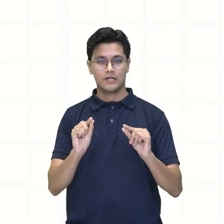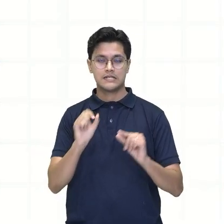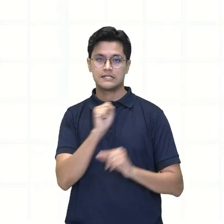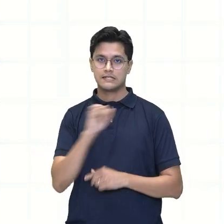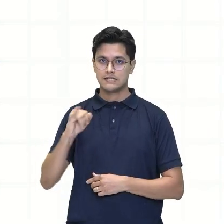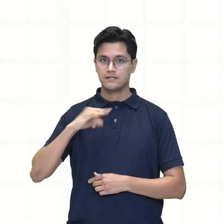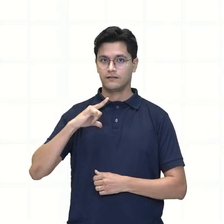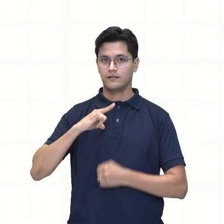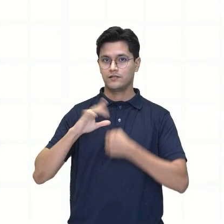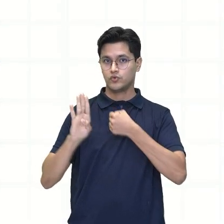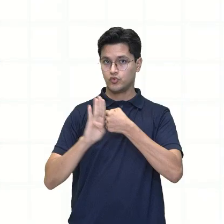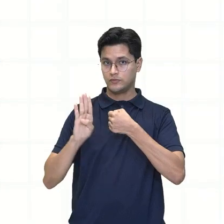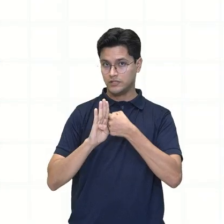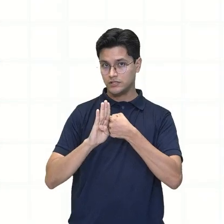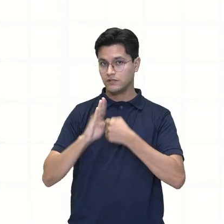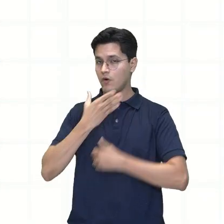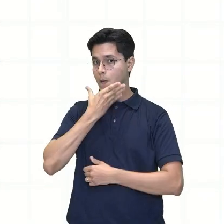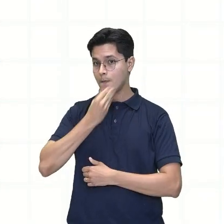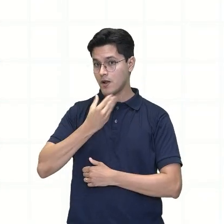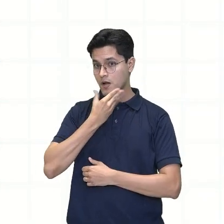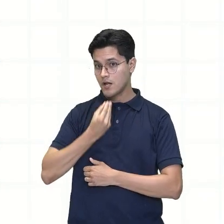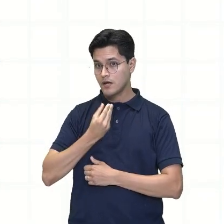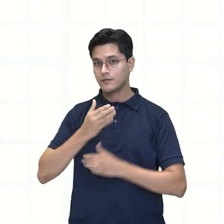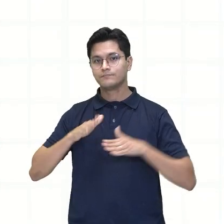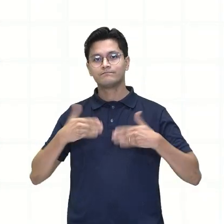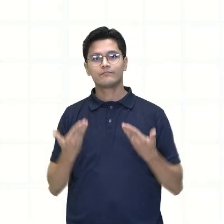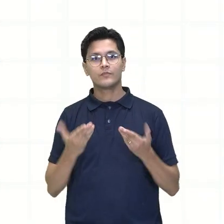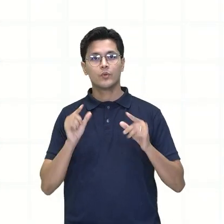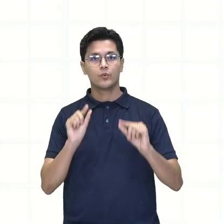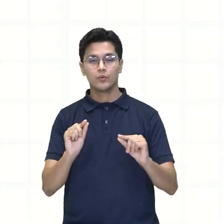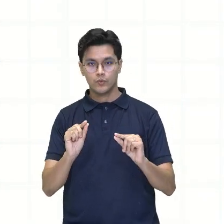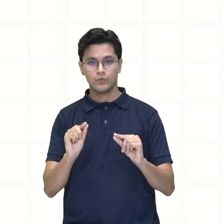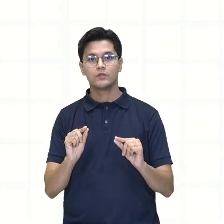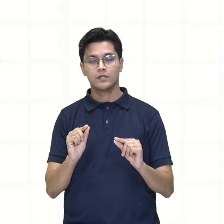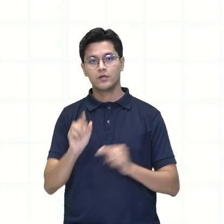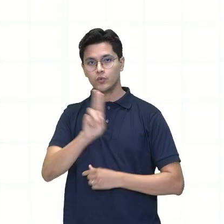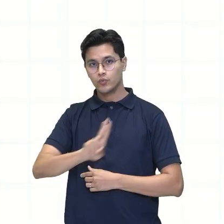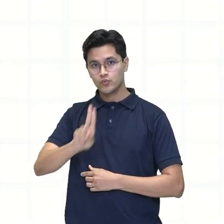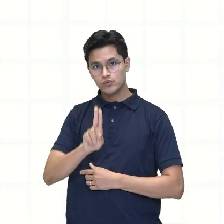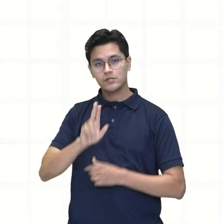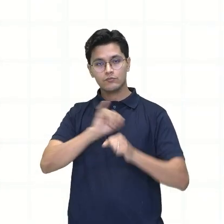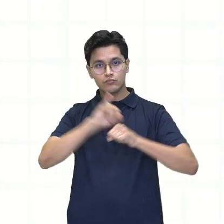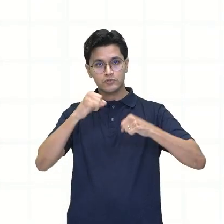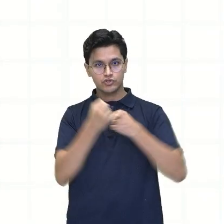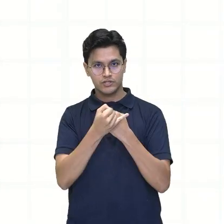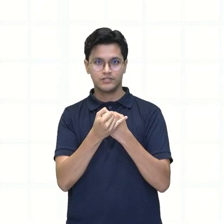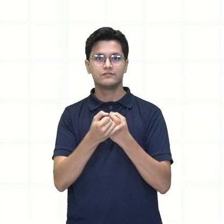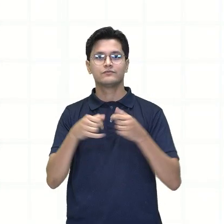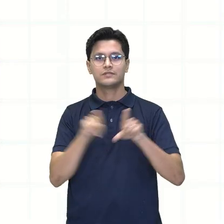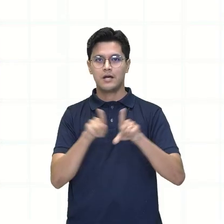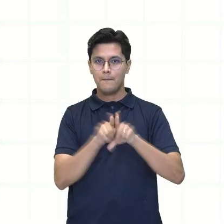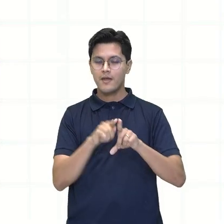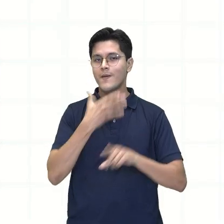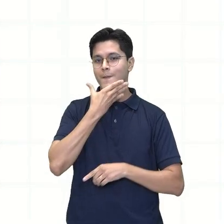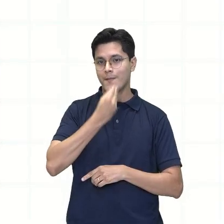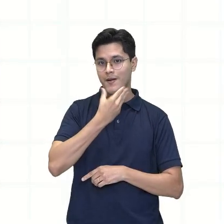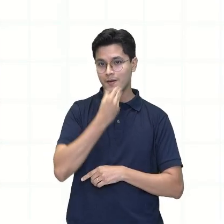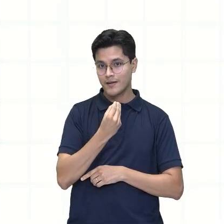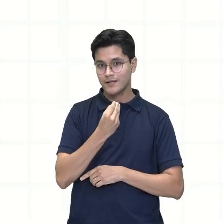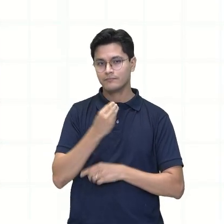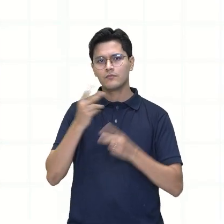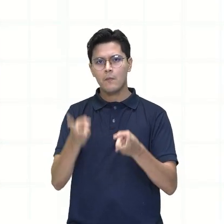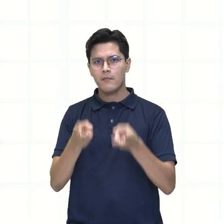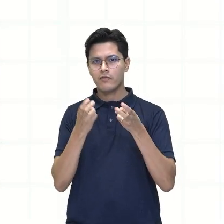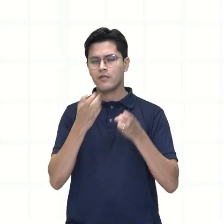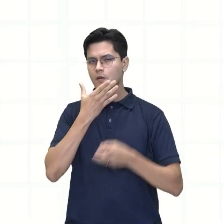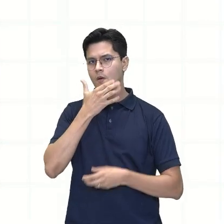substantivo no masculino, eu vou colocar o meu adjetivo no masculino. Perceba que o pai está o quê? No